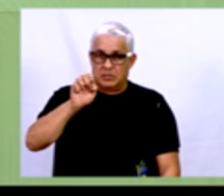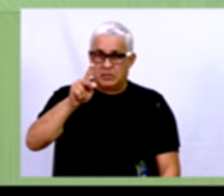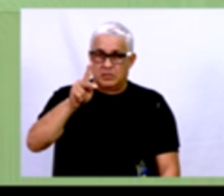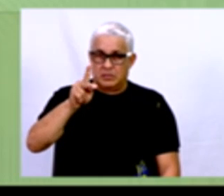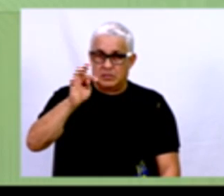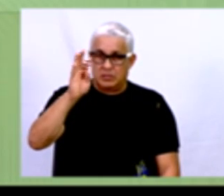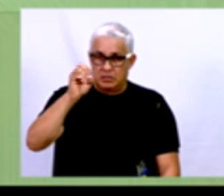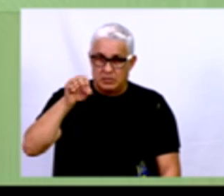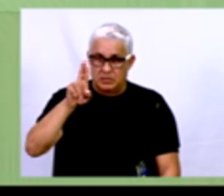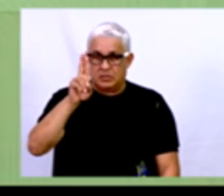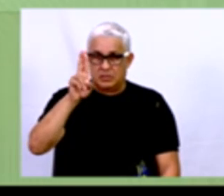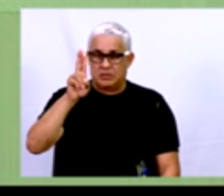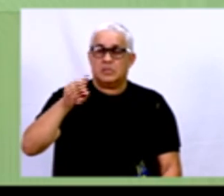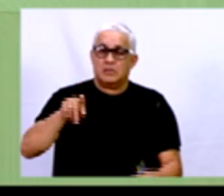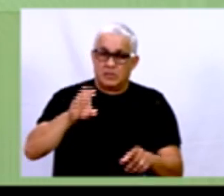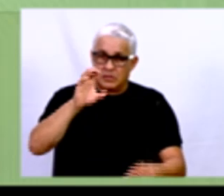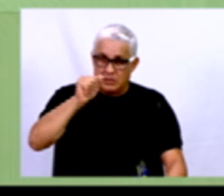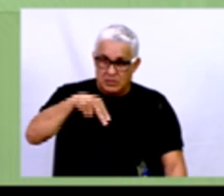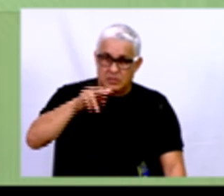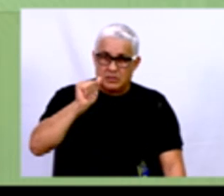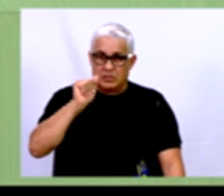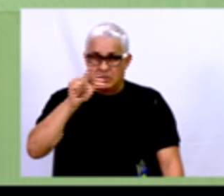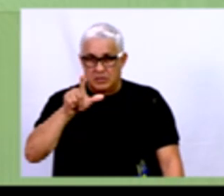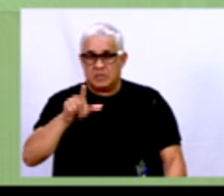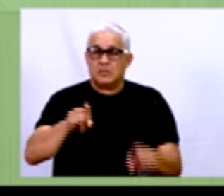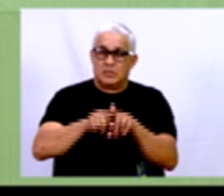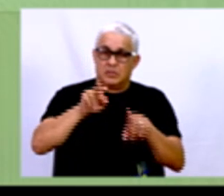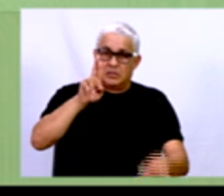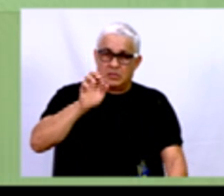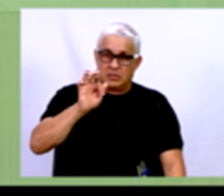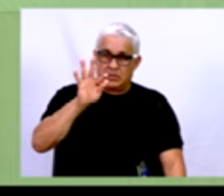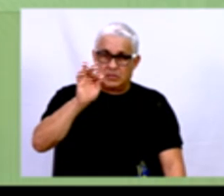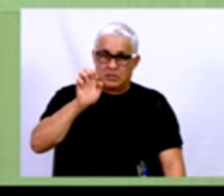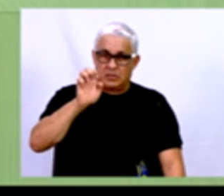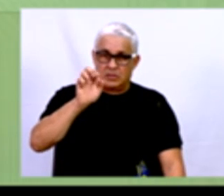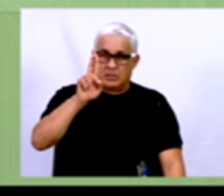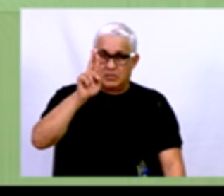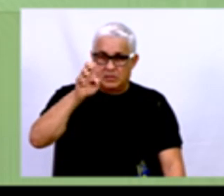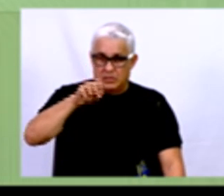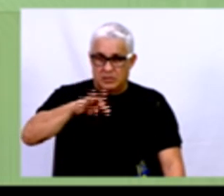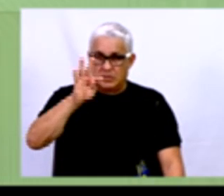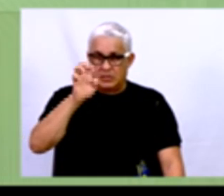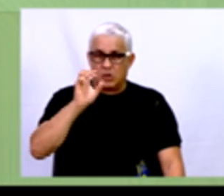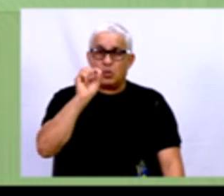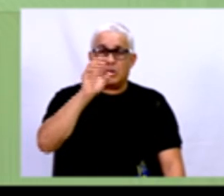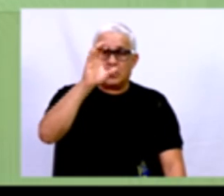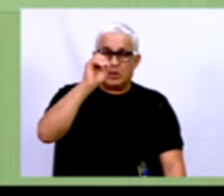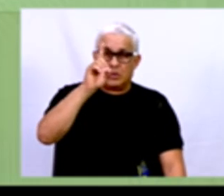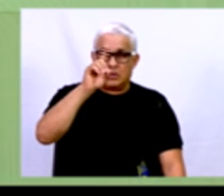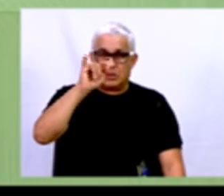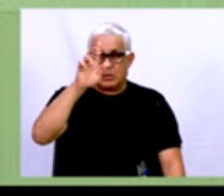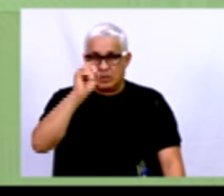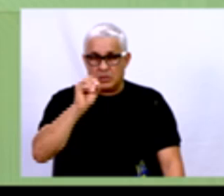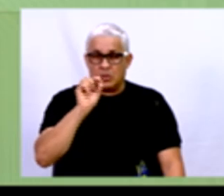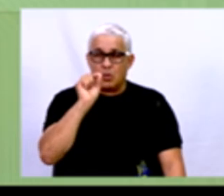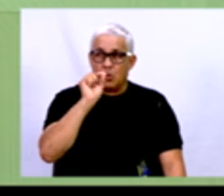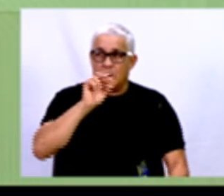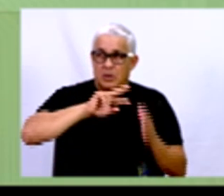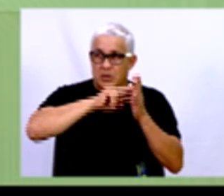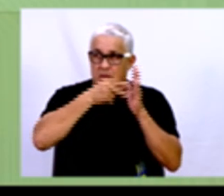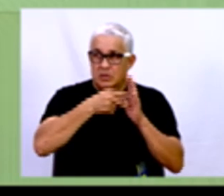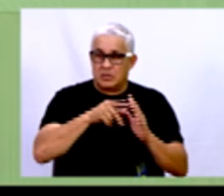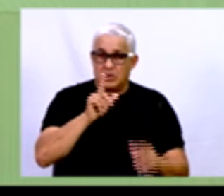canal e o referente, né? Que seria o código? O código seria